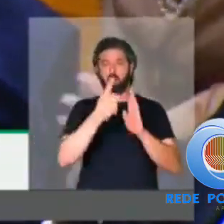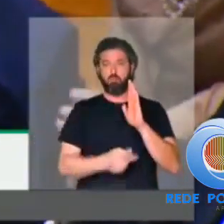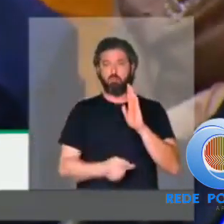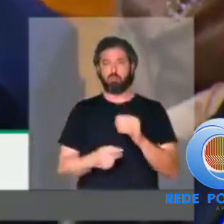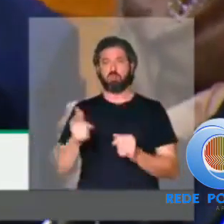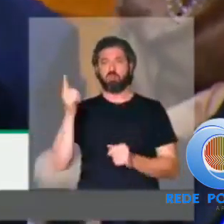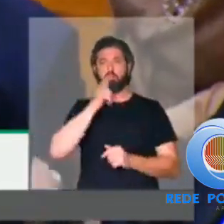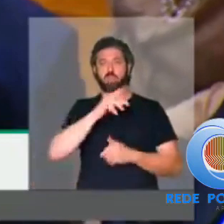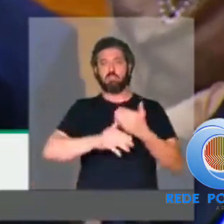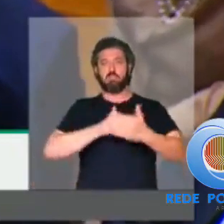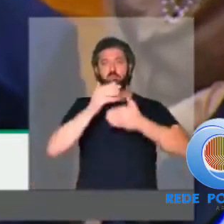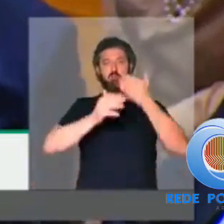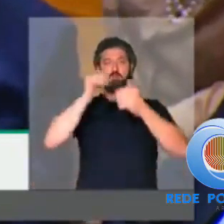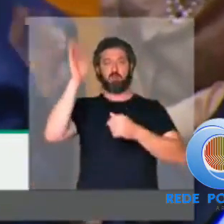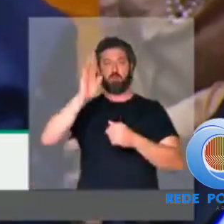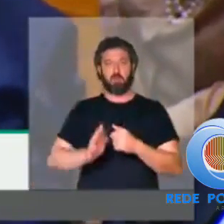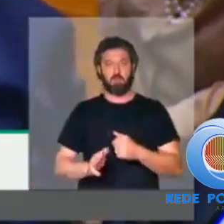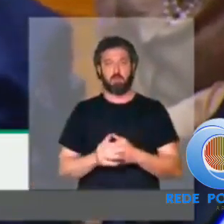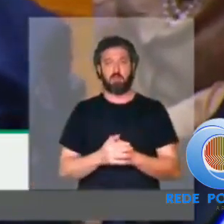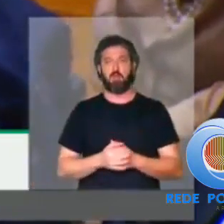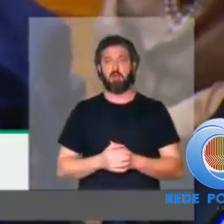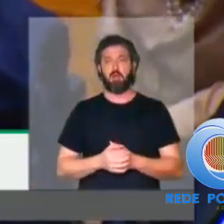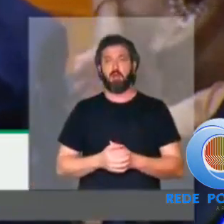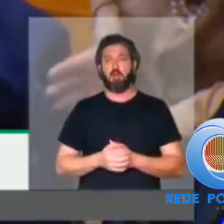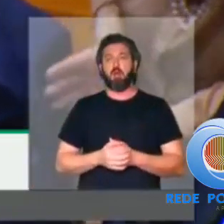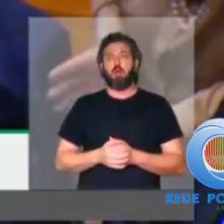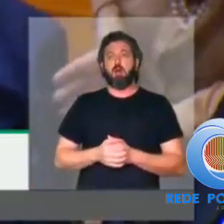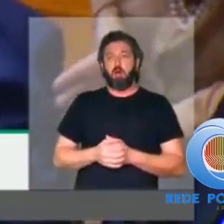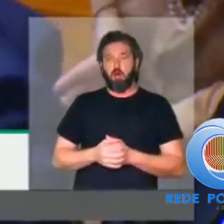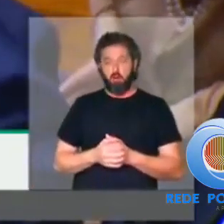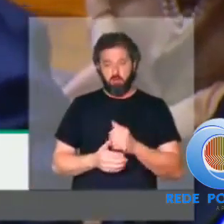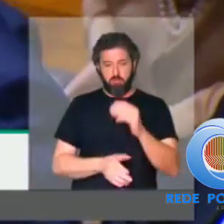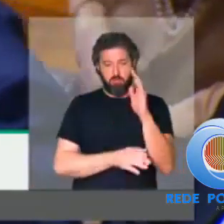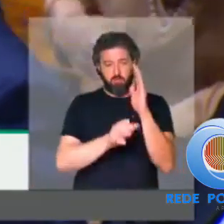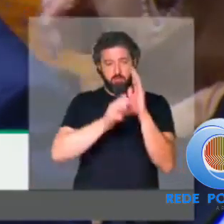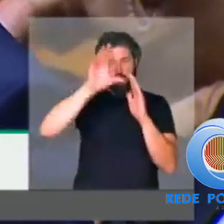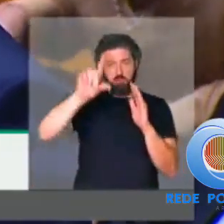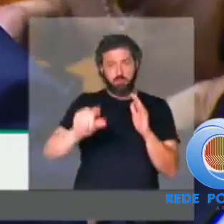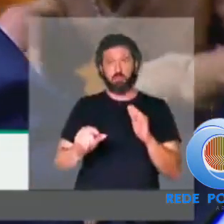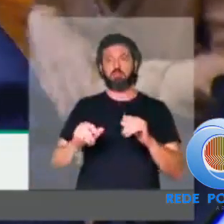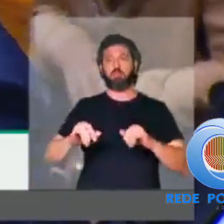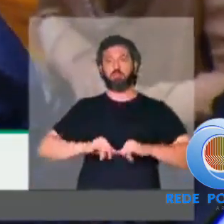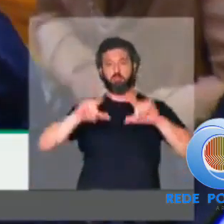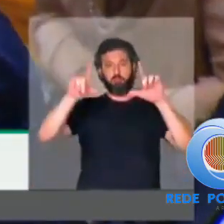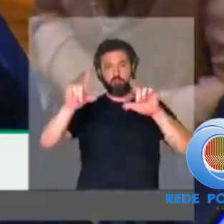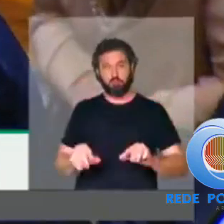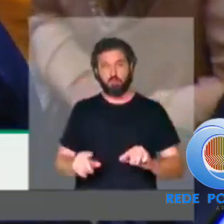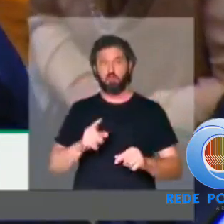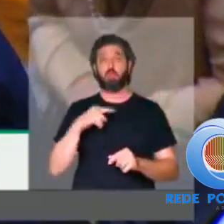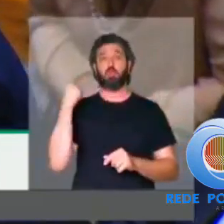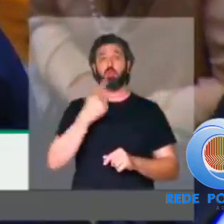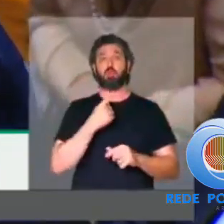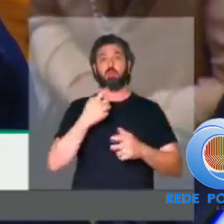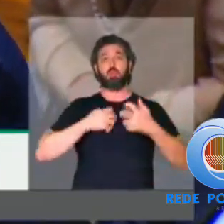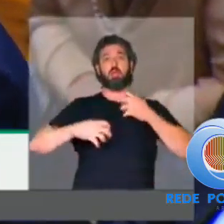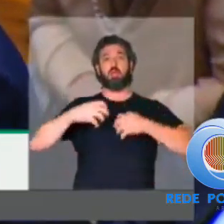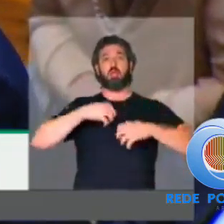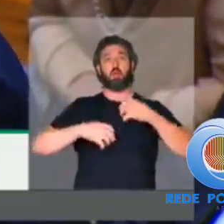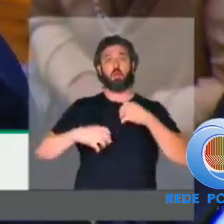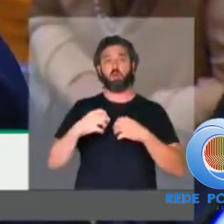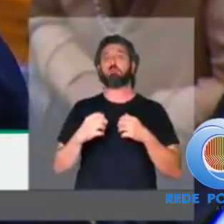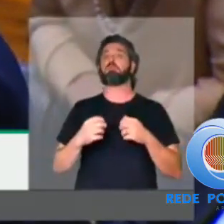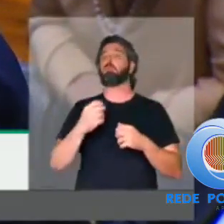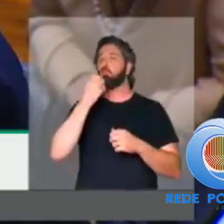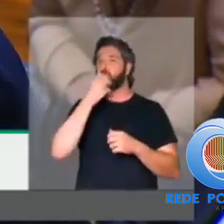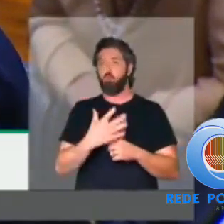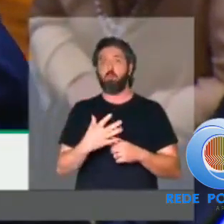projeto para fazer o crescimento desse país, desburocratizando todo o seu sofrimento, toda a sua angústia. Valeu a